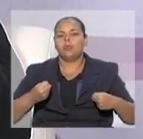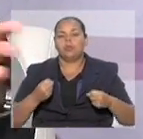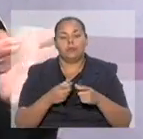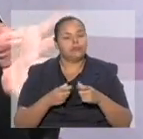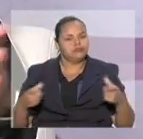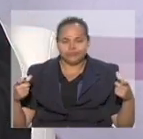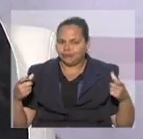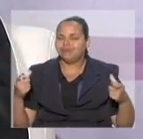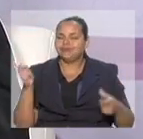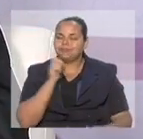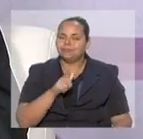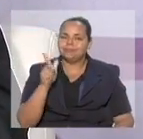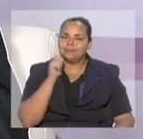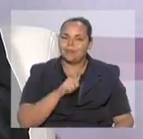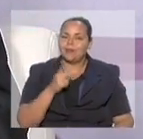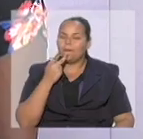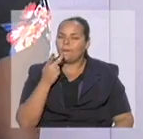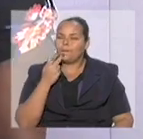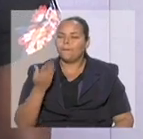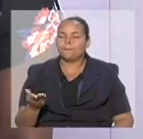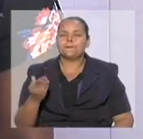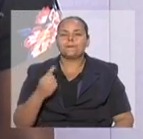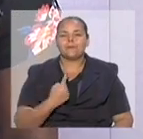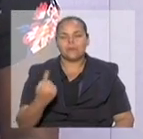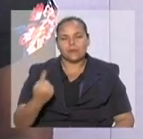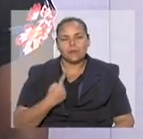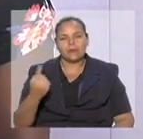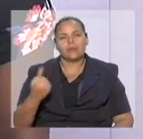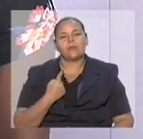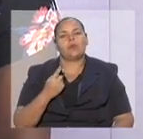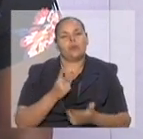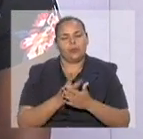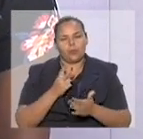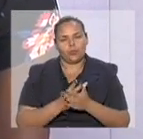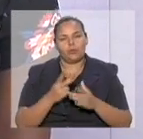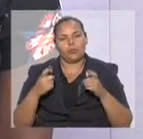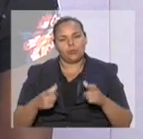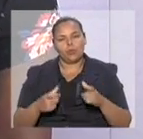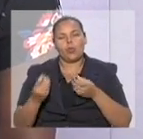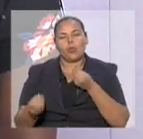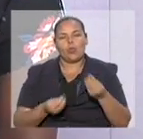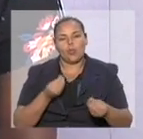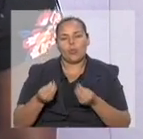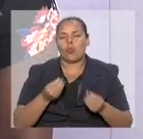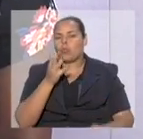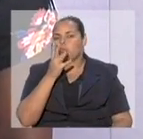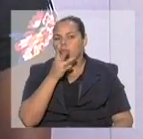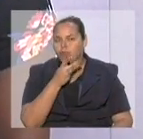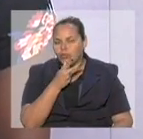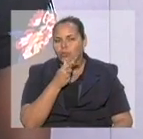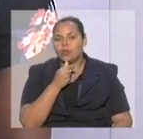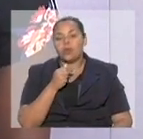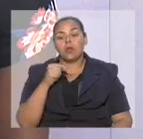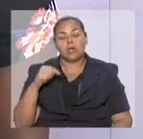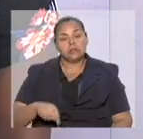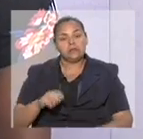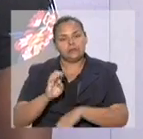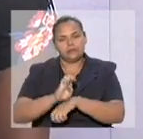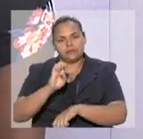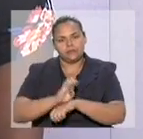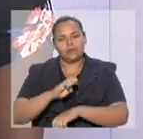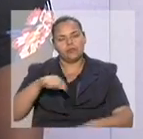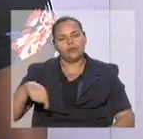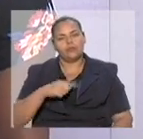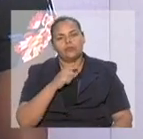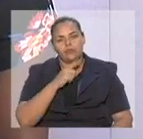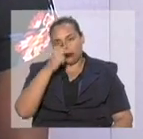na enorme maioria das vezes. Agora, você falou essa questão de ir e vir até no mesmo lugar e como isso demorava, né? Aqui